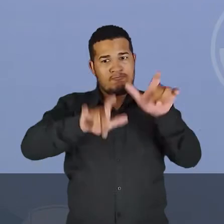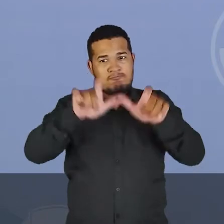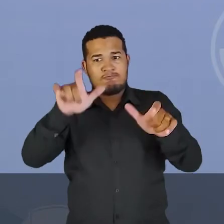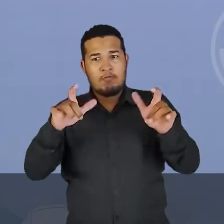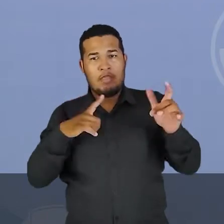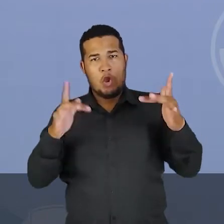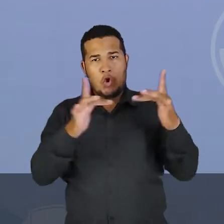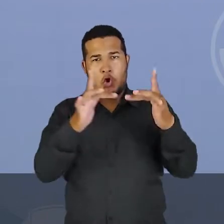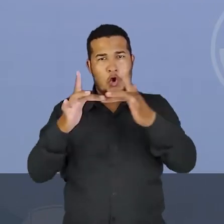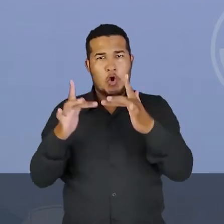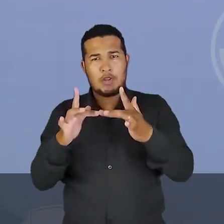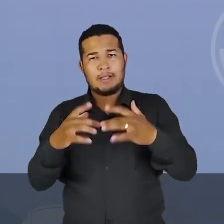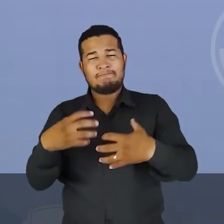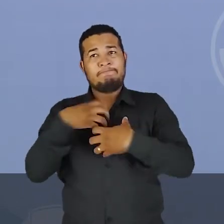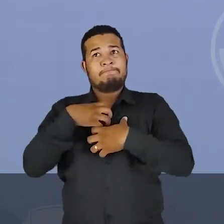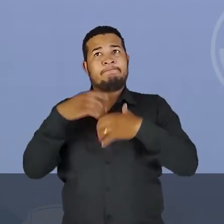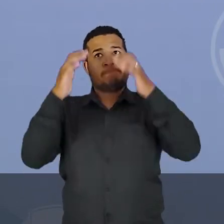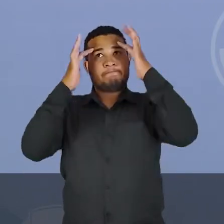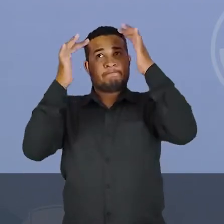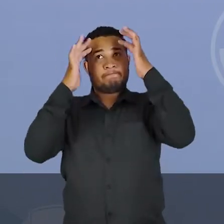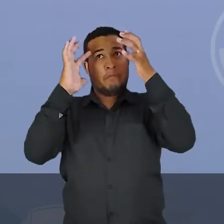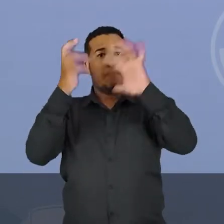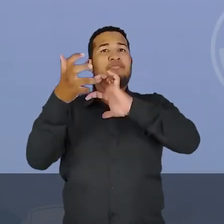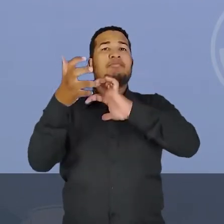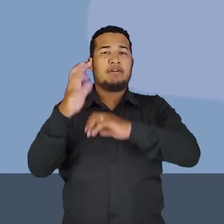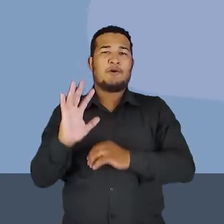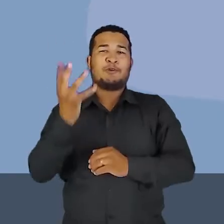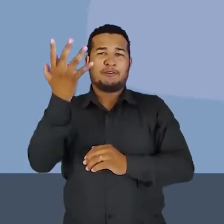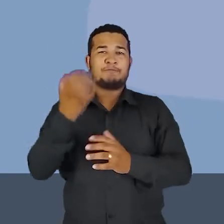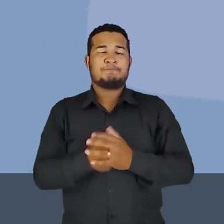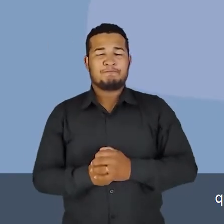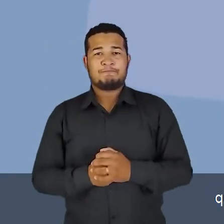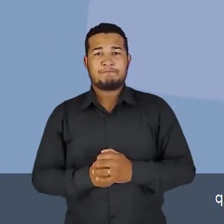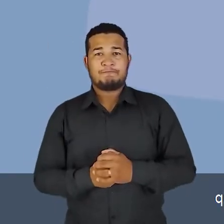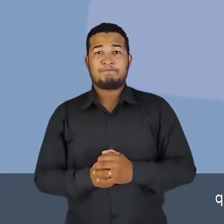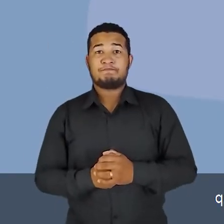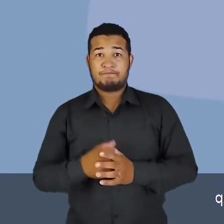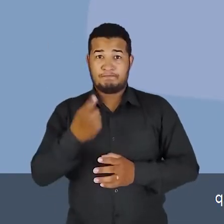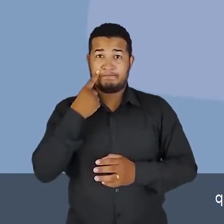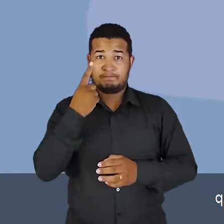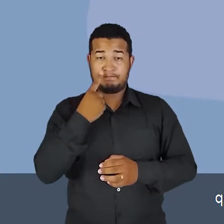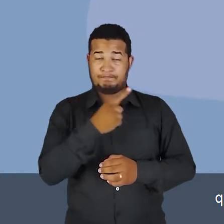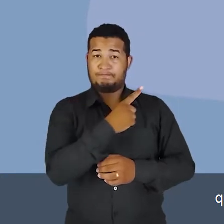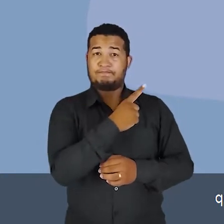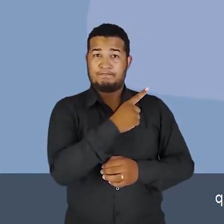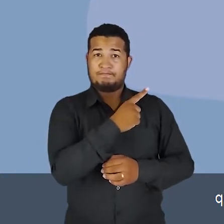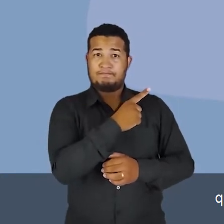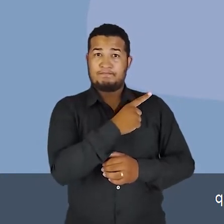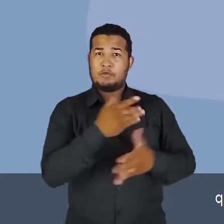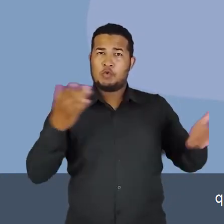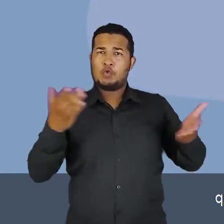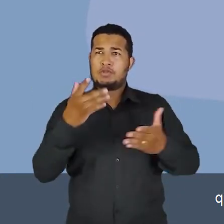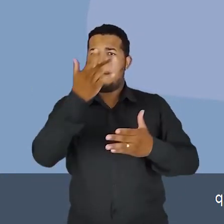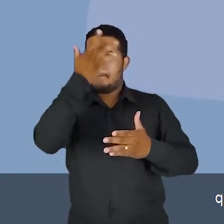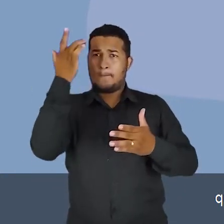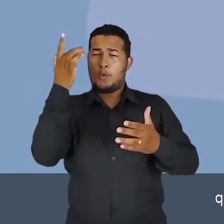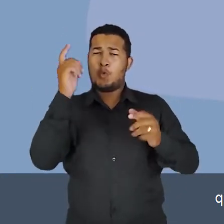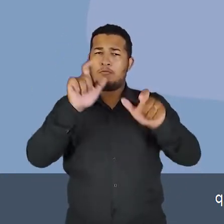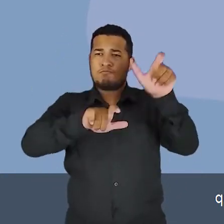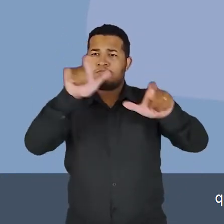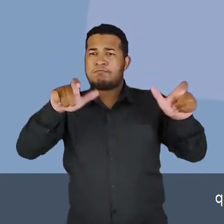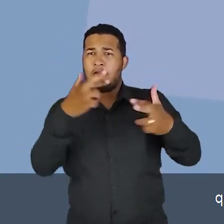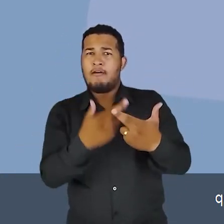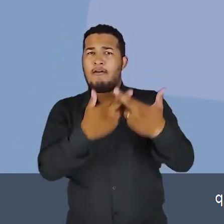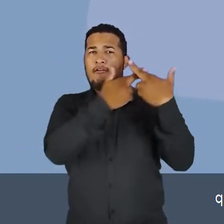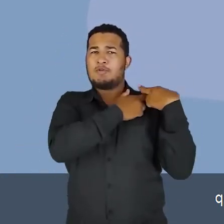contato com essa substância, ok? Então, observe na imagem aí, que hoje em dia os maiores responsáveis pela destruição da